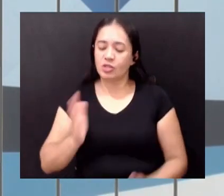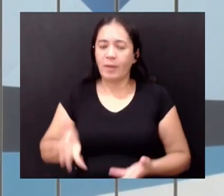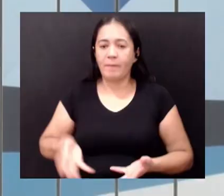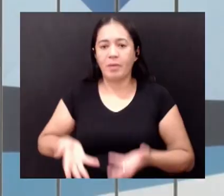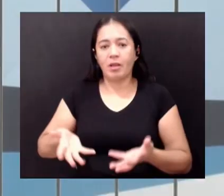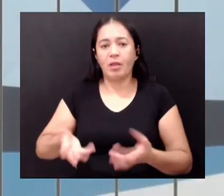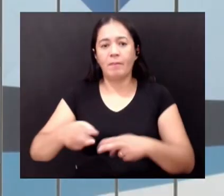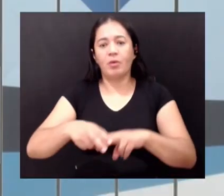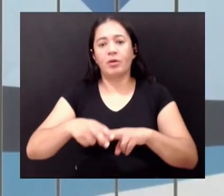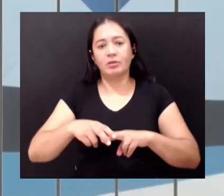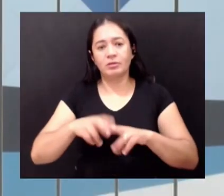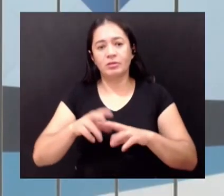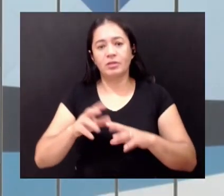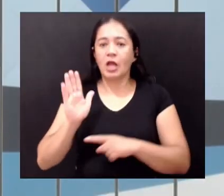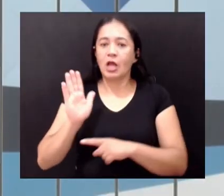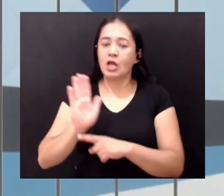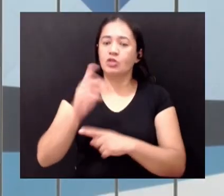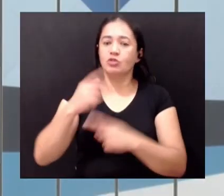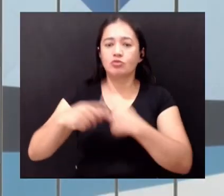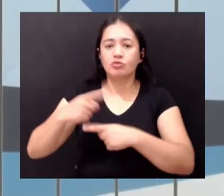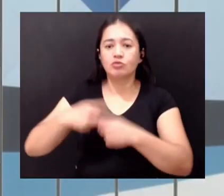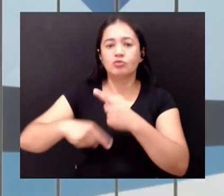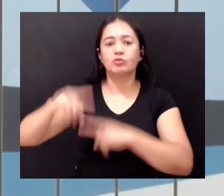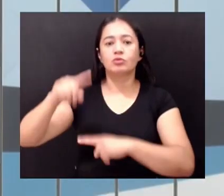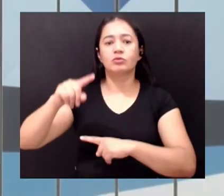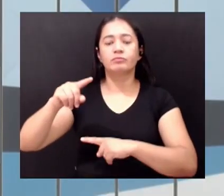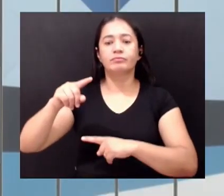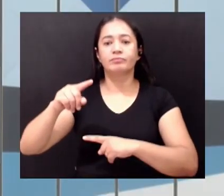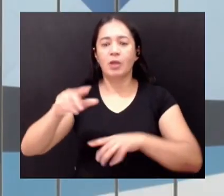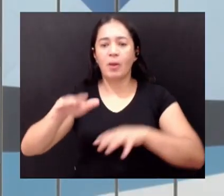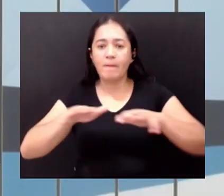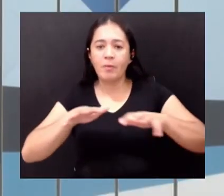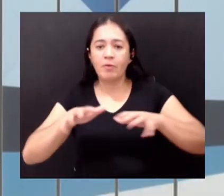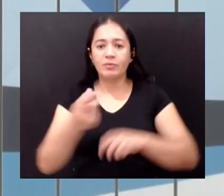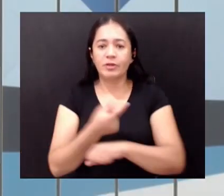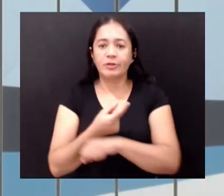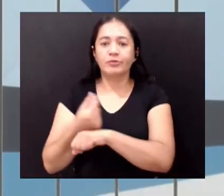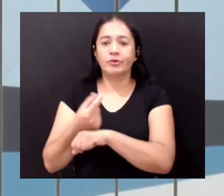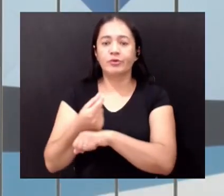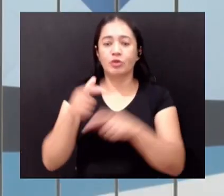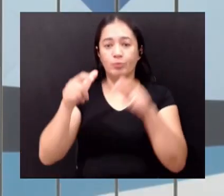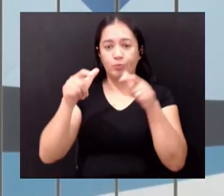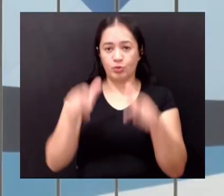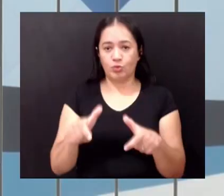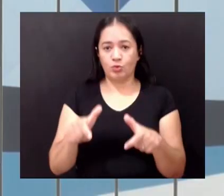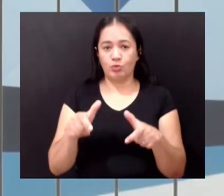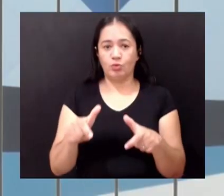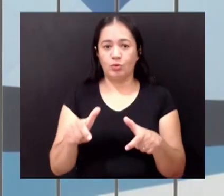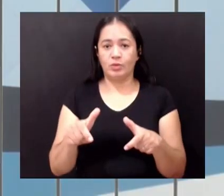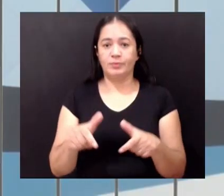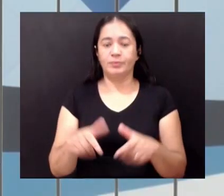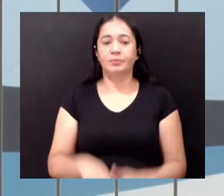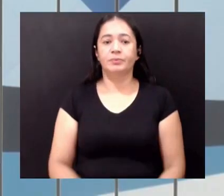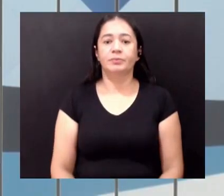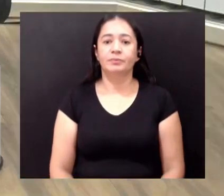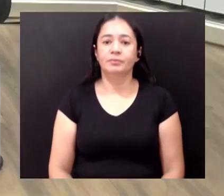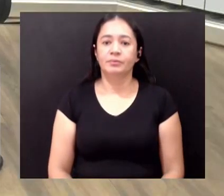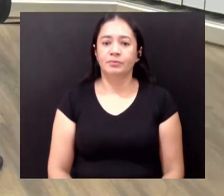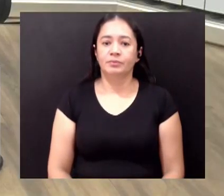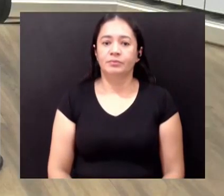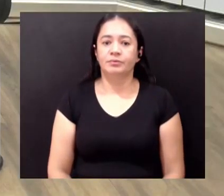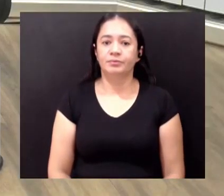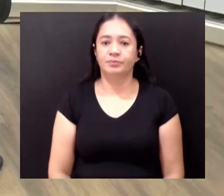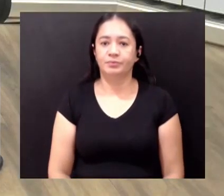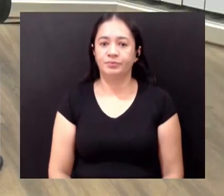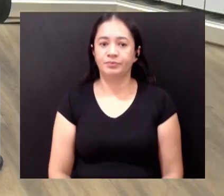ajudar a fortalecer esse movimento econômico local, né, nas regiões empresariais. Tanto é que quando a gente